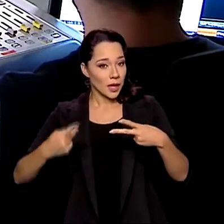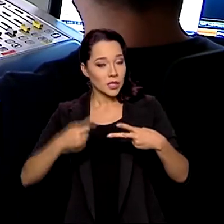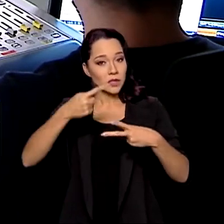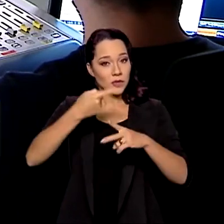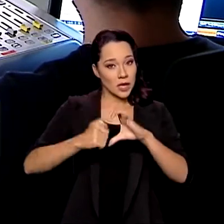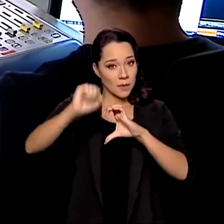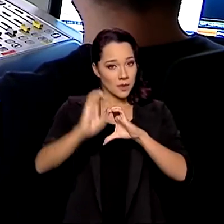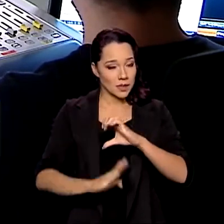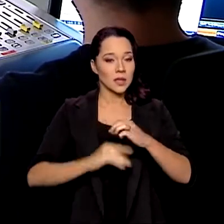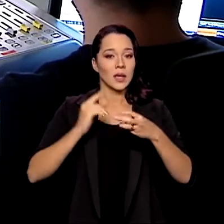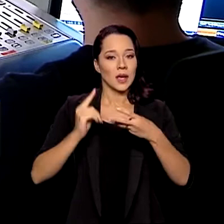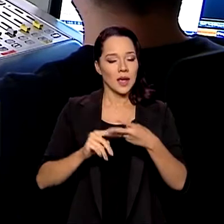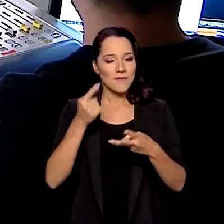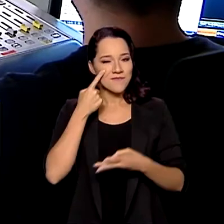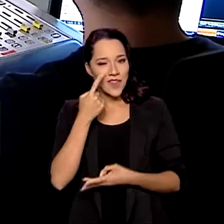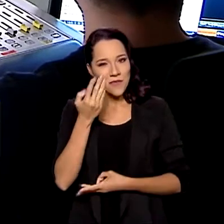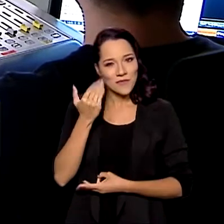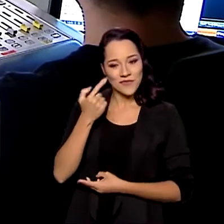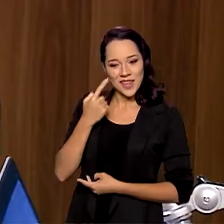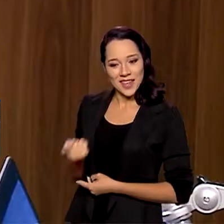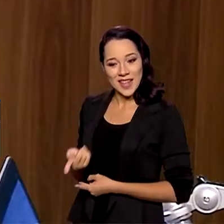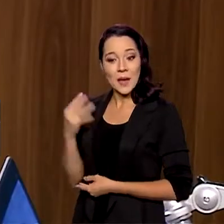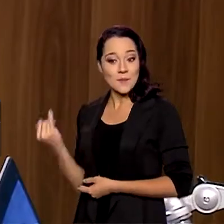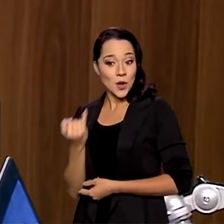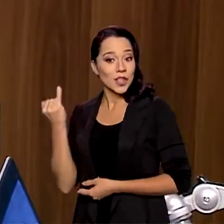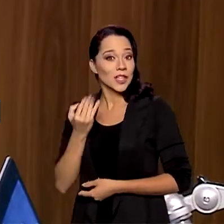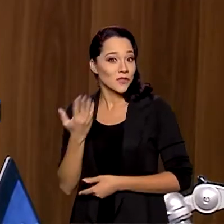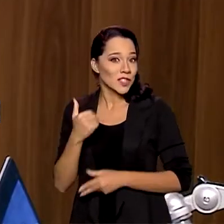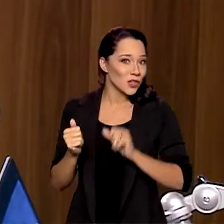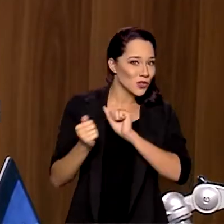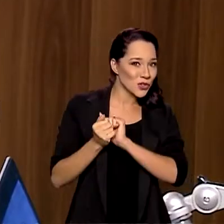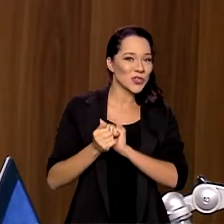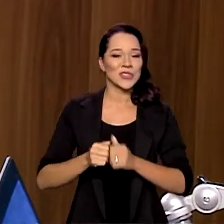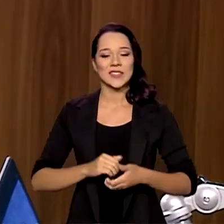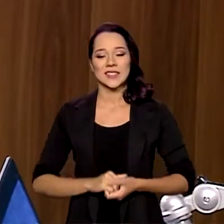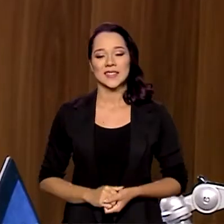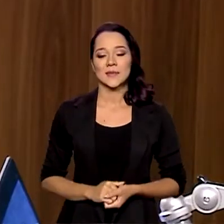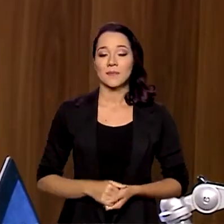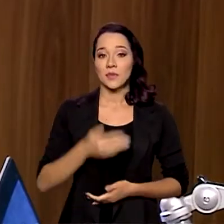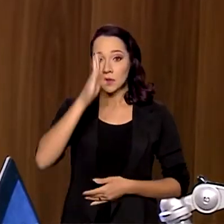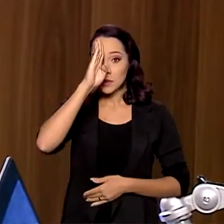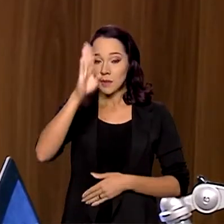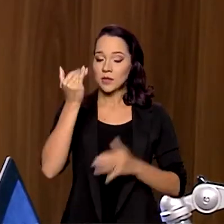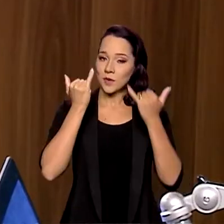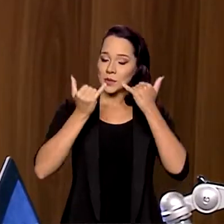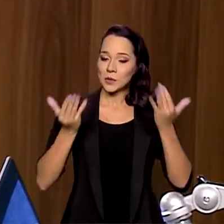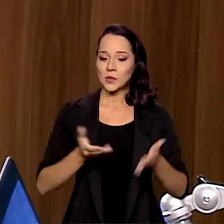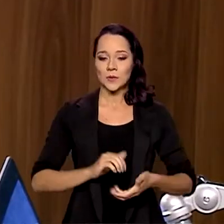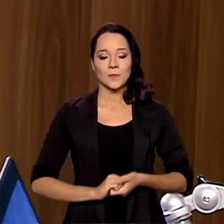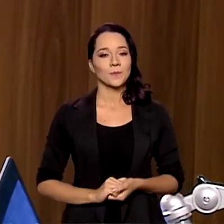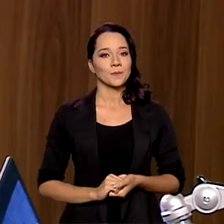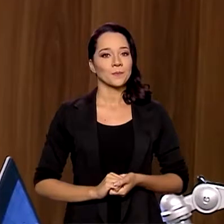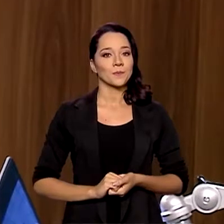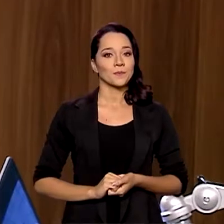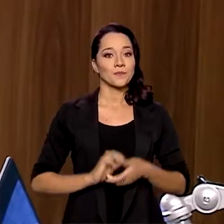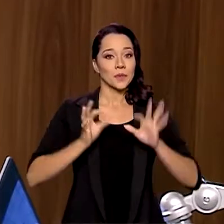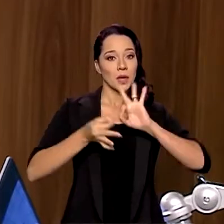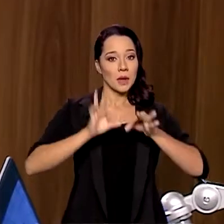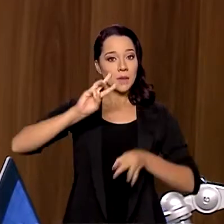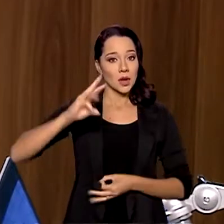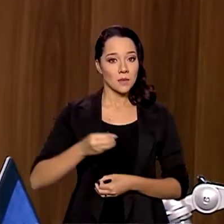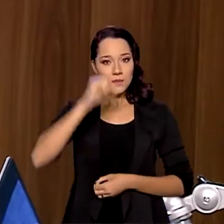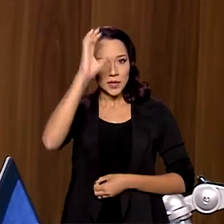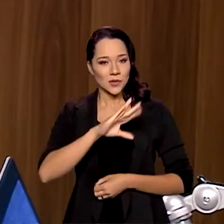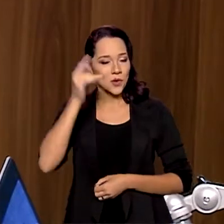da EBC para celular, passa por lá. Sua companhia é muito importante pra gente. E vamos aos destaques de hoje. Jogos Paralímpicos.